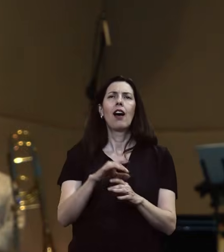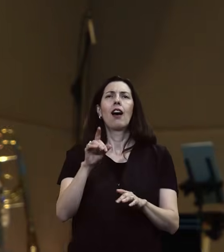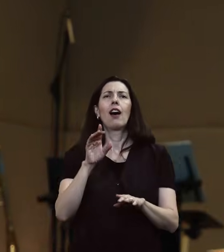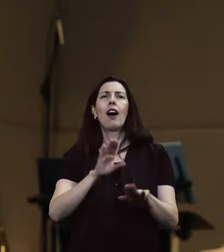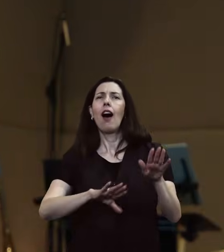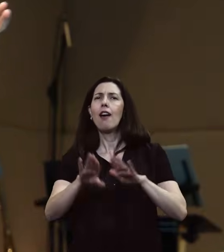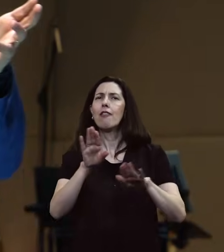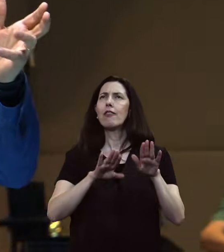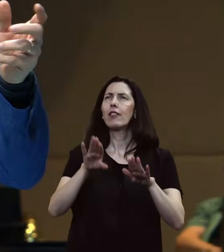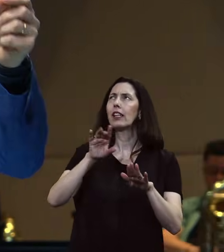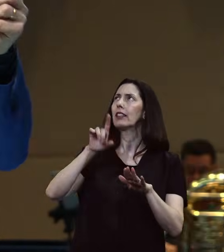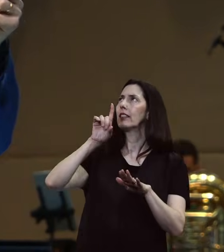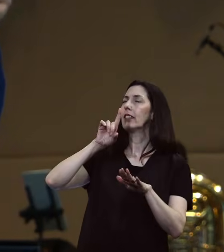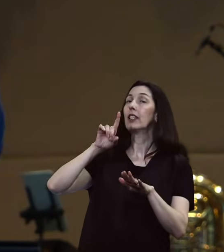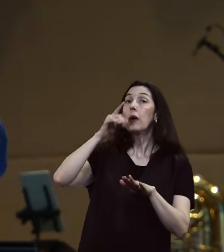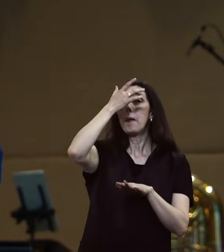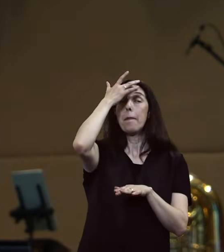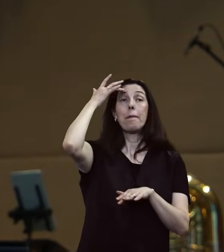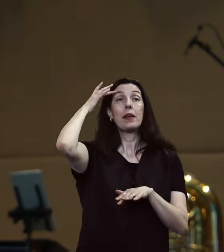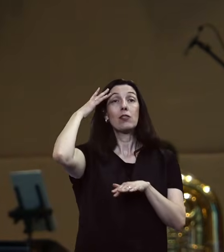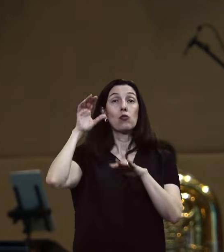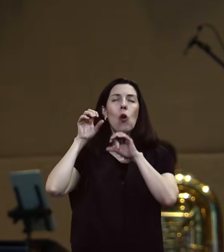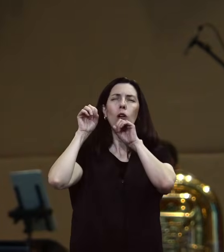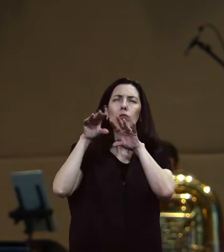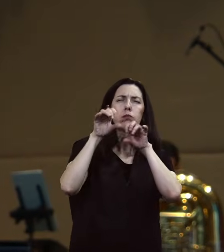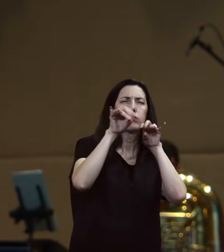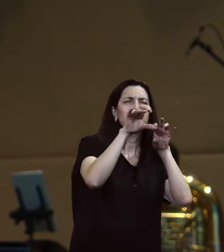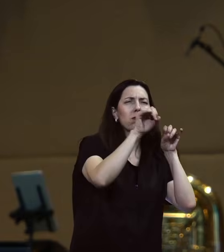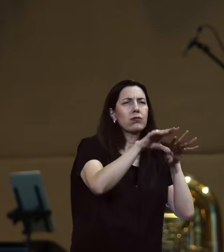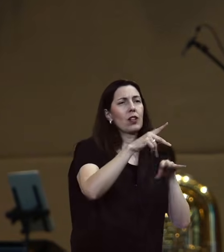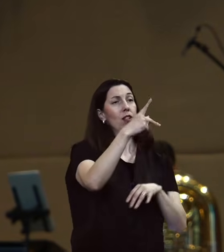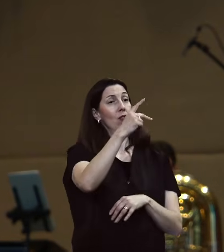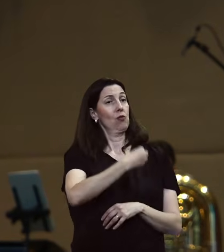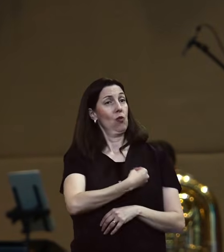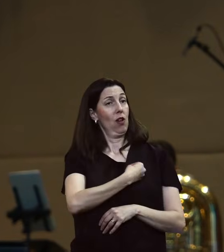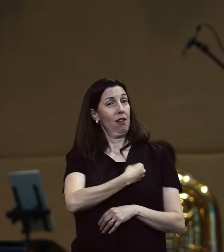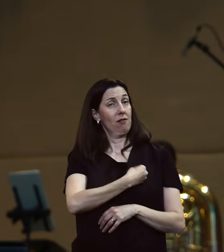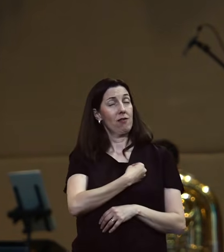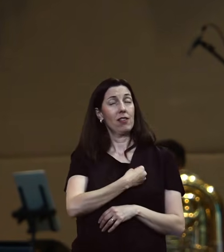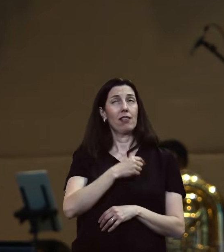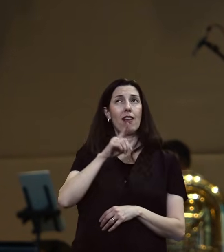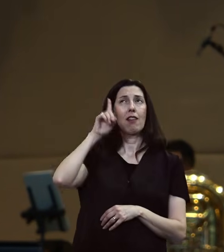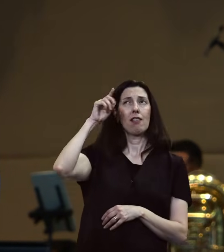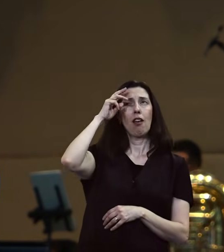uma ministração de alguém na sua vida e está lá guardado.